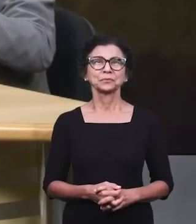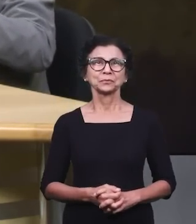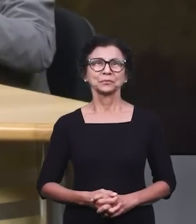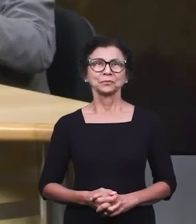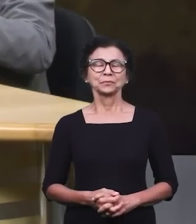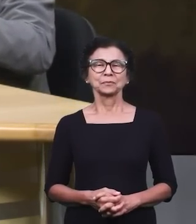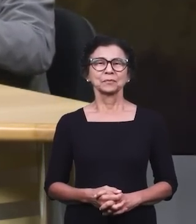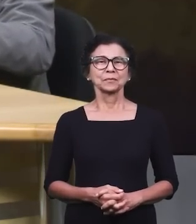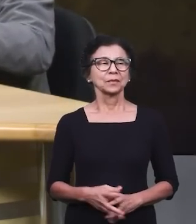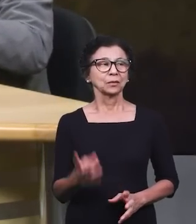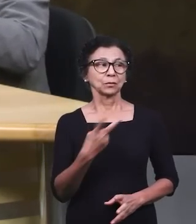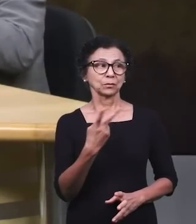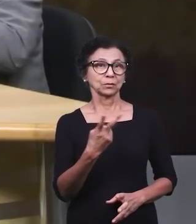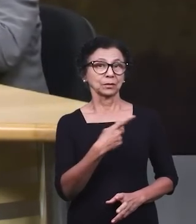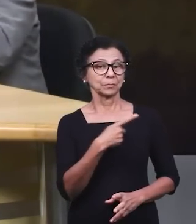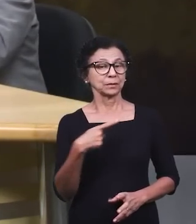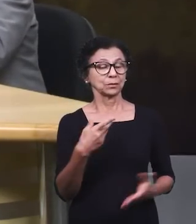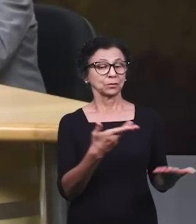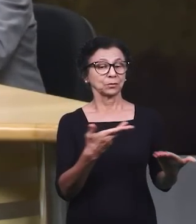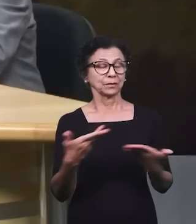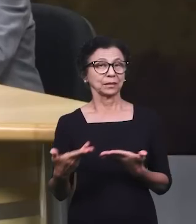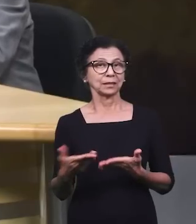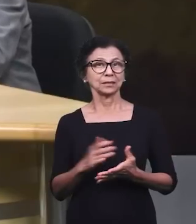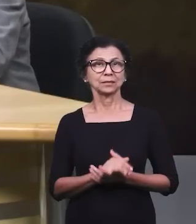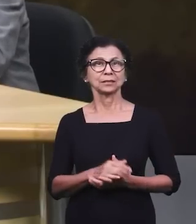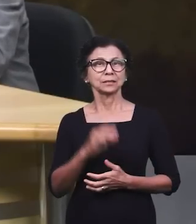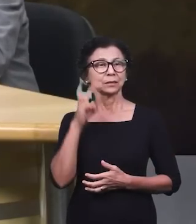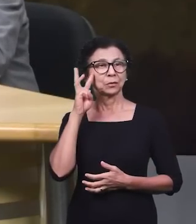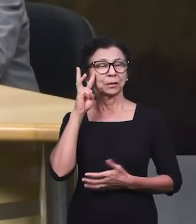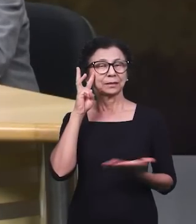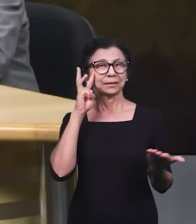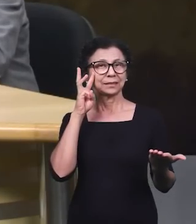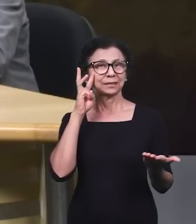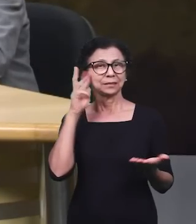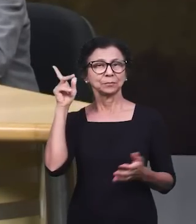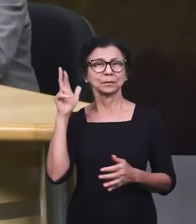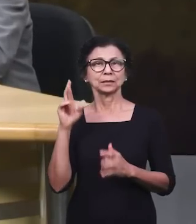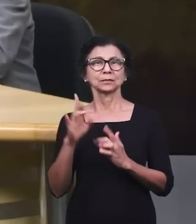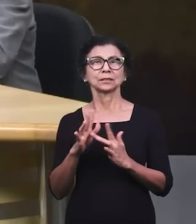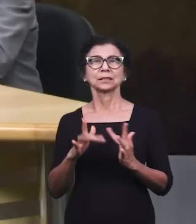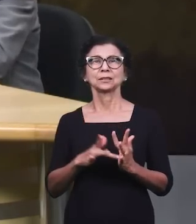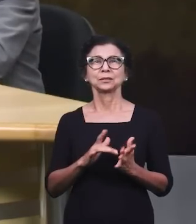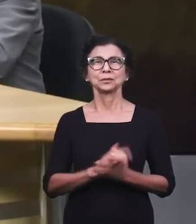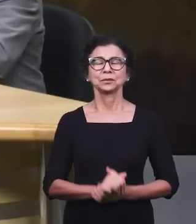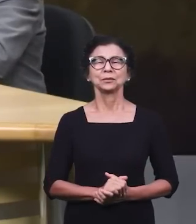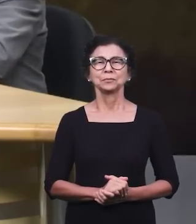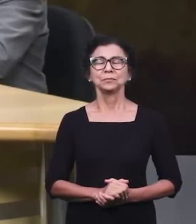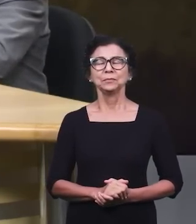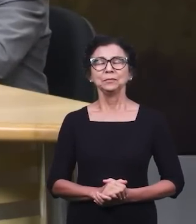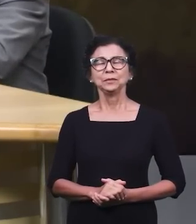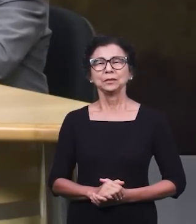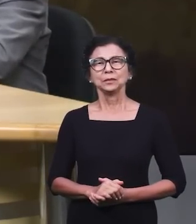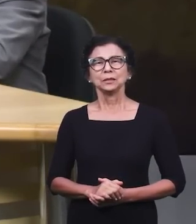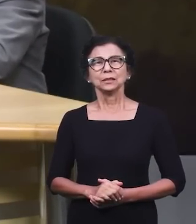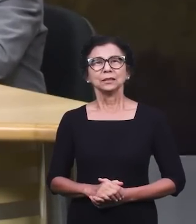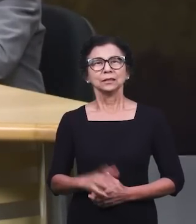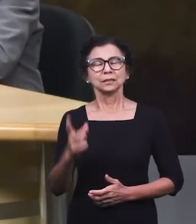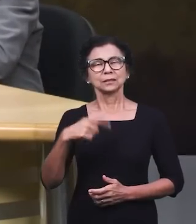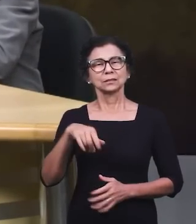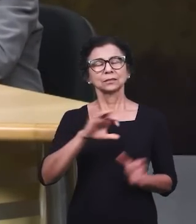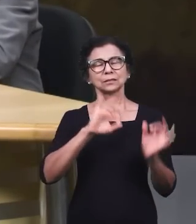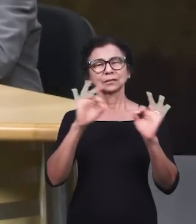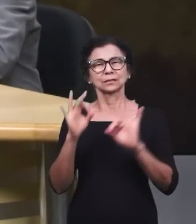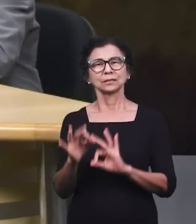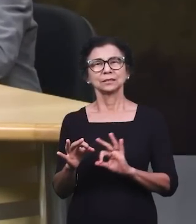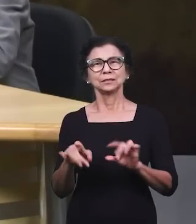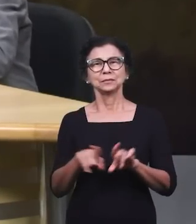que daqui a pouquinho você vai ficar sabendo. Eu vou cumprimentar o pastor Wallace Rosete, Pai do Senhor. Pai do Senhor Josias, Pai do Senhor Marcelo, Pai dos seus nossos irmãos que nos assistem.